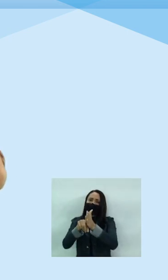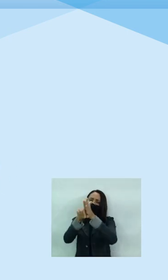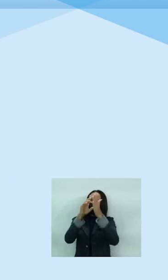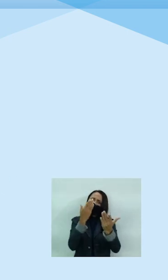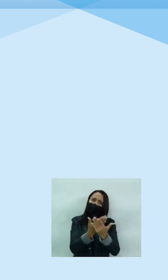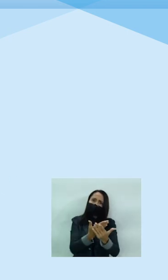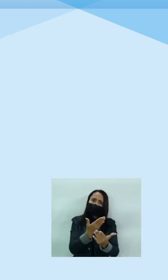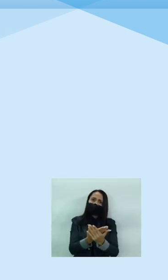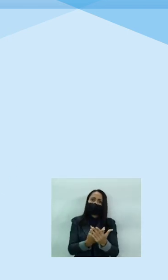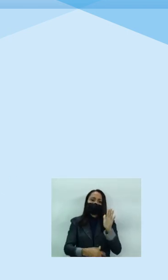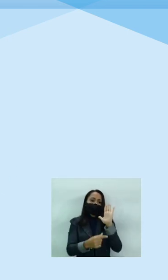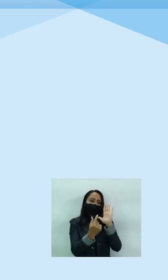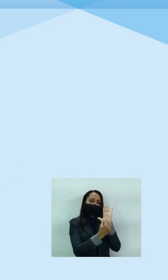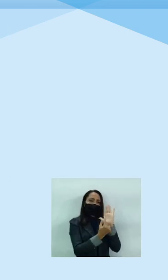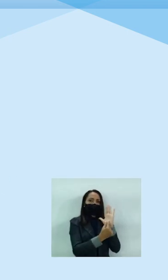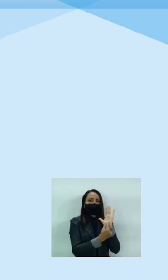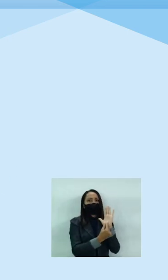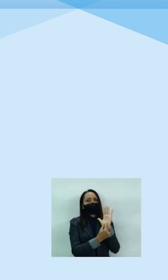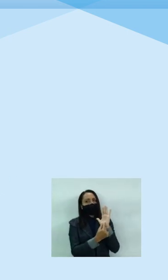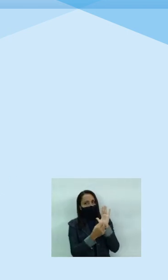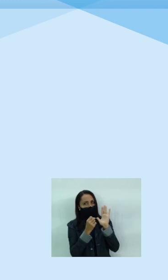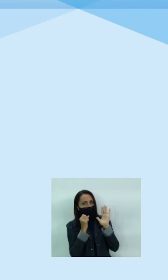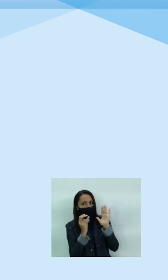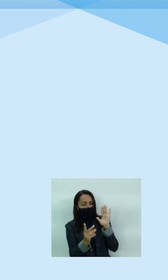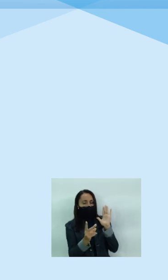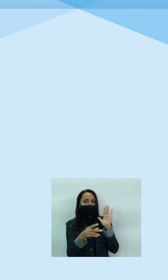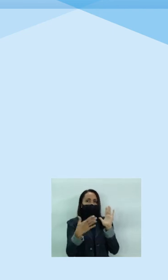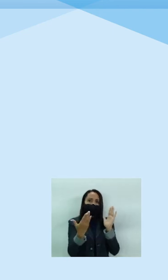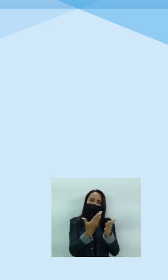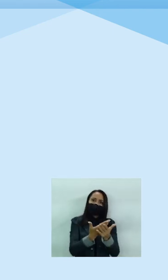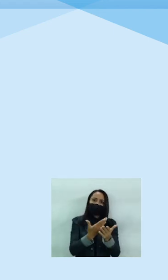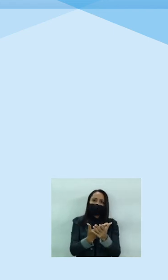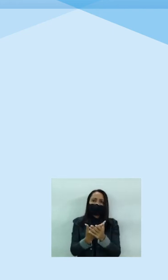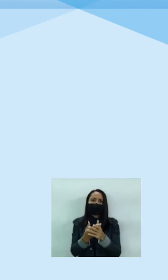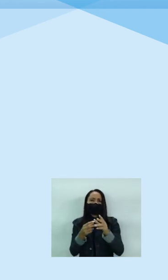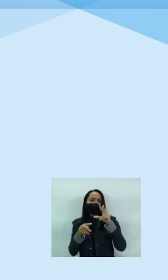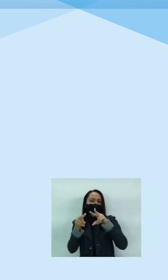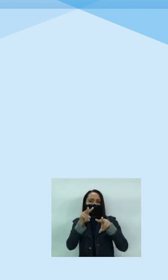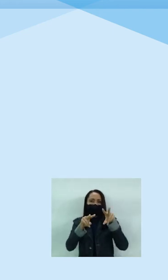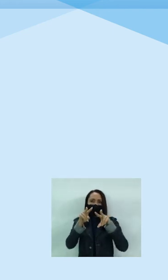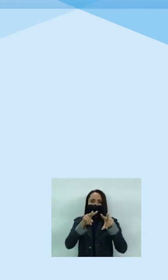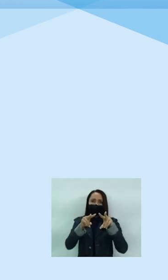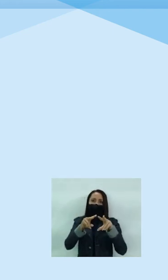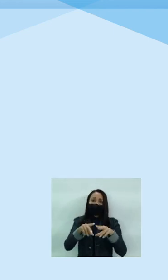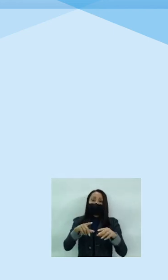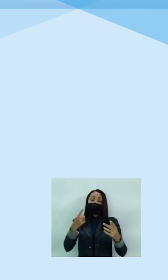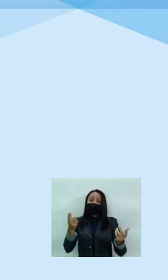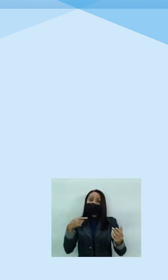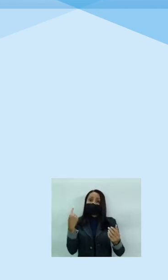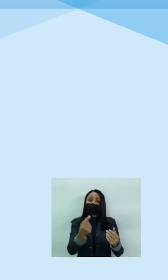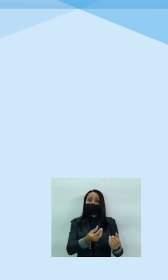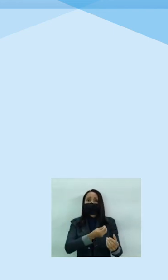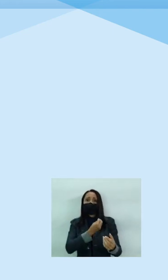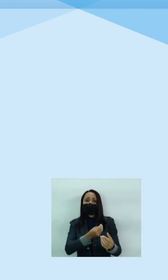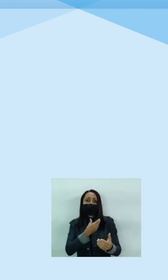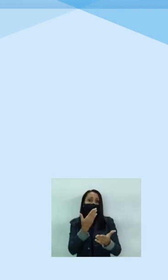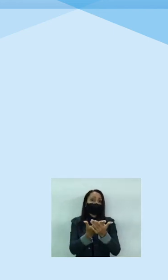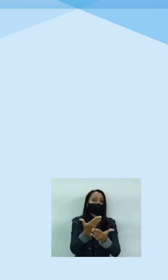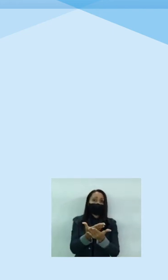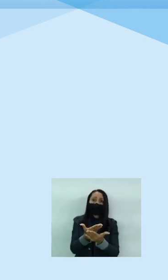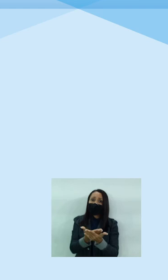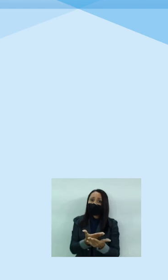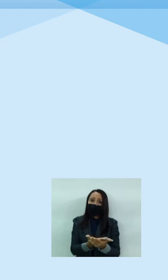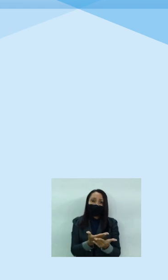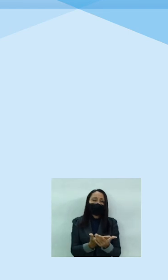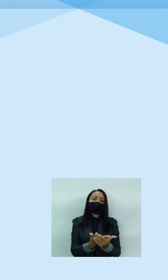no Conecta aí, tá certo? Vamos estudar, vamos observar que a nossa vida é filho do estudo, a nossa riqueza é